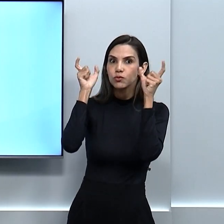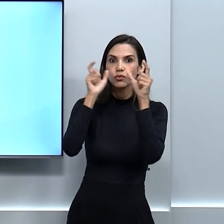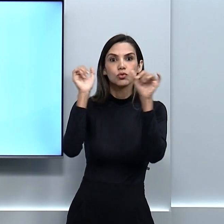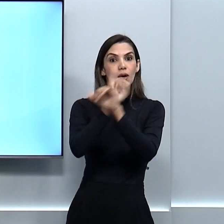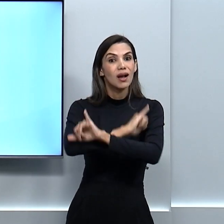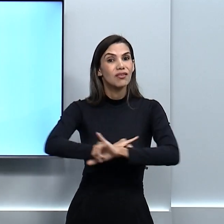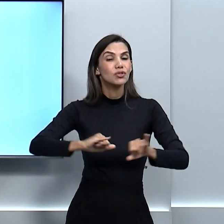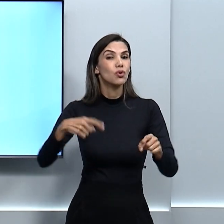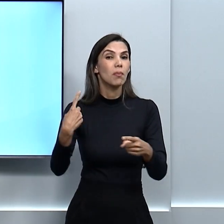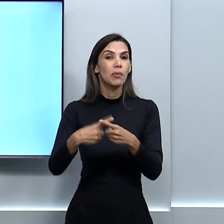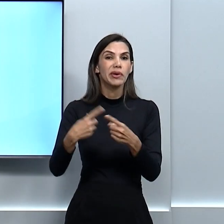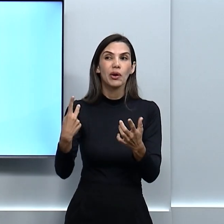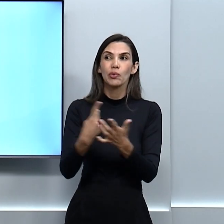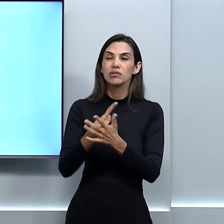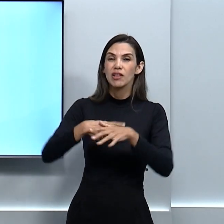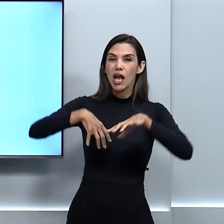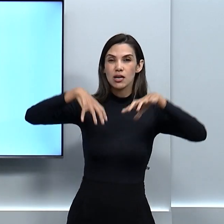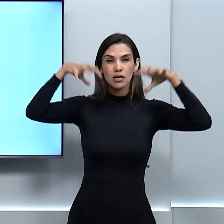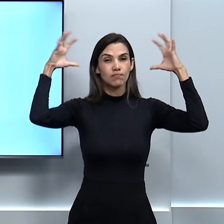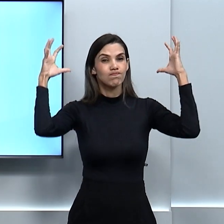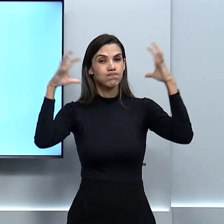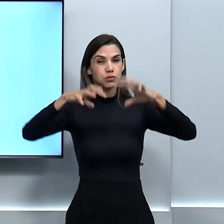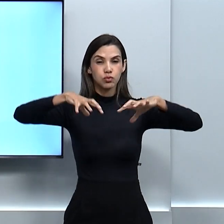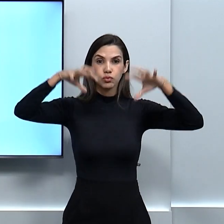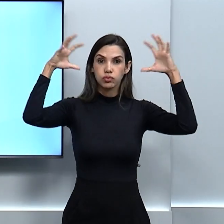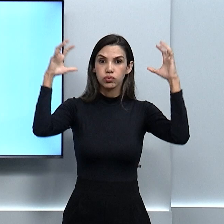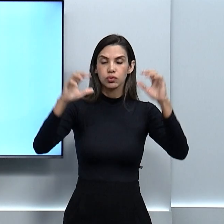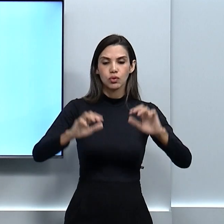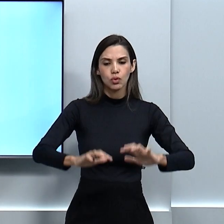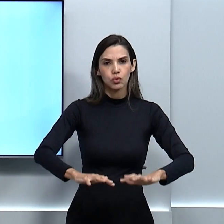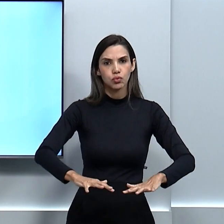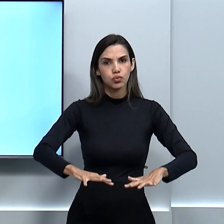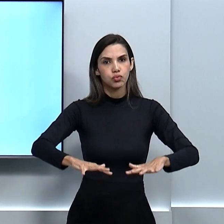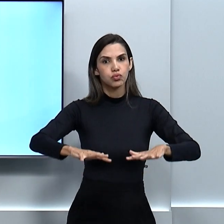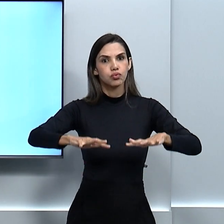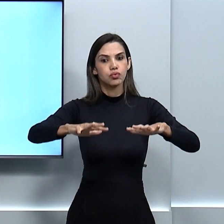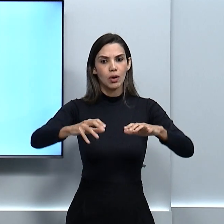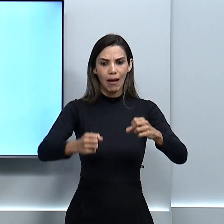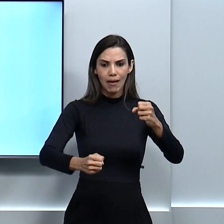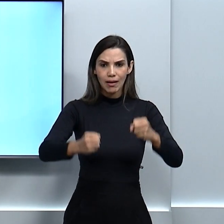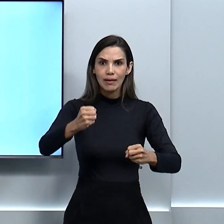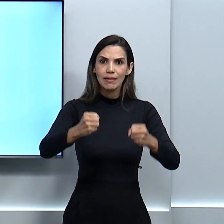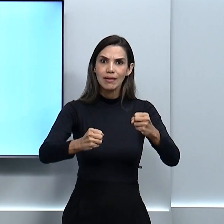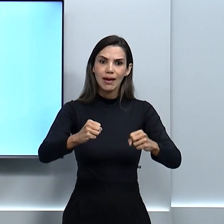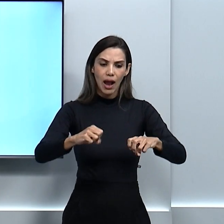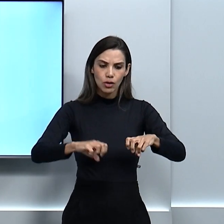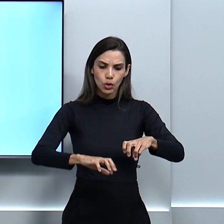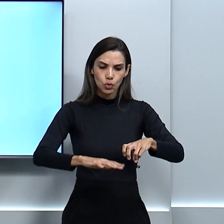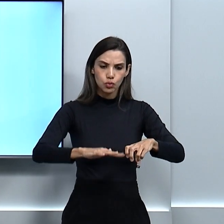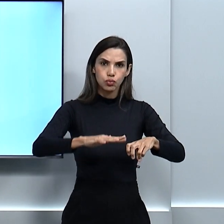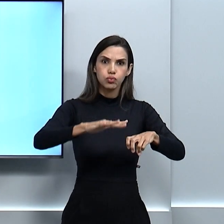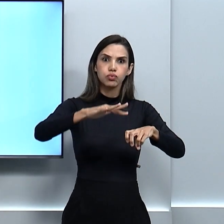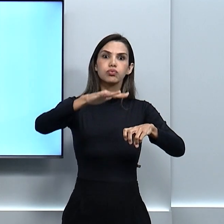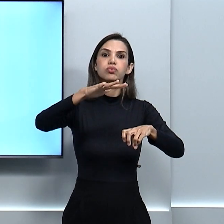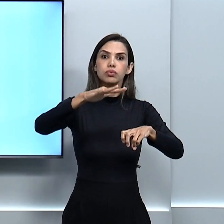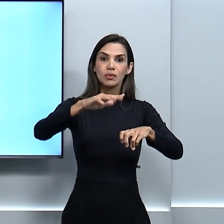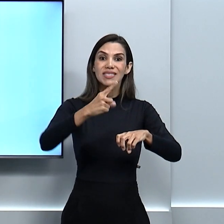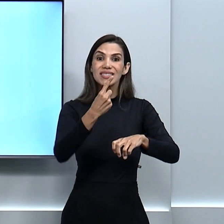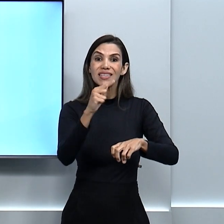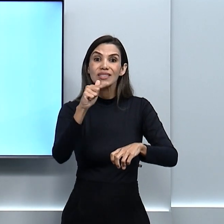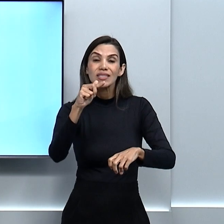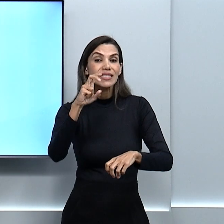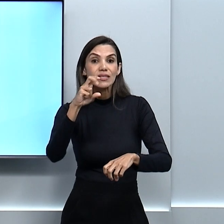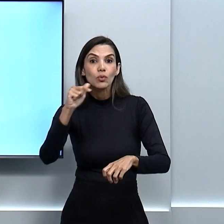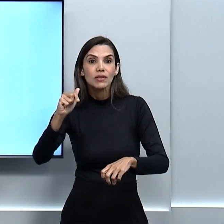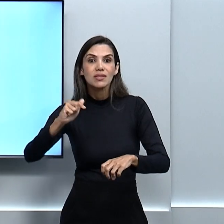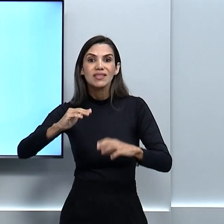chuvas que caíram na cidade provocaram alagamentos e até encobriram carros. Pelo menos 157 casas